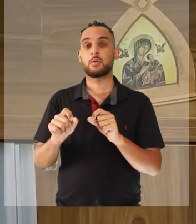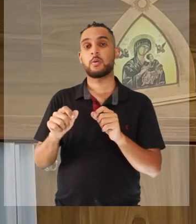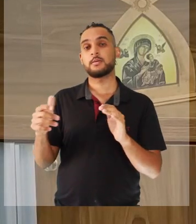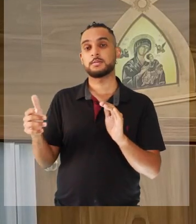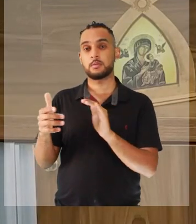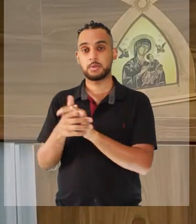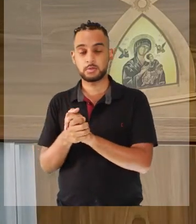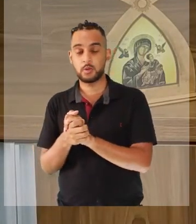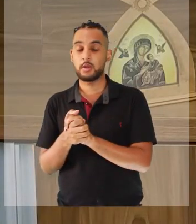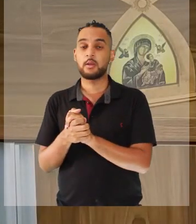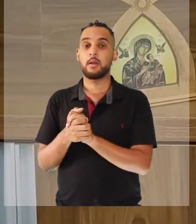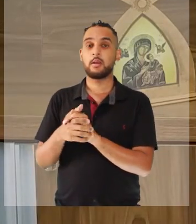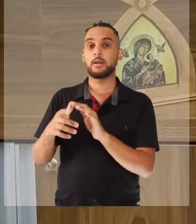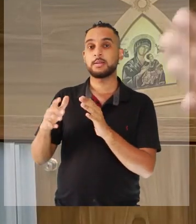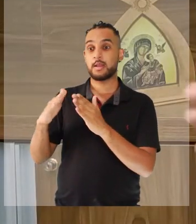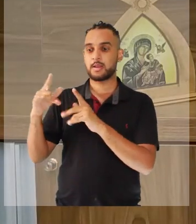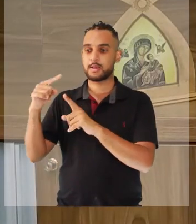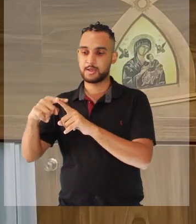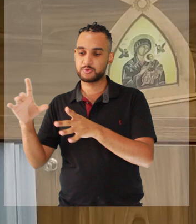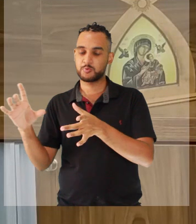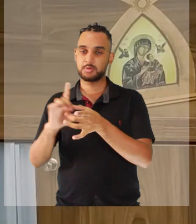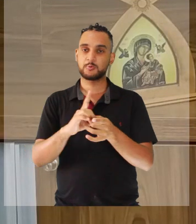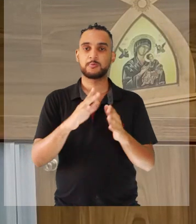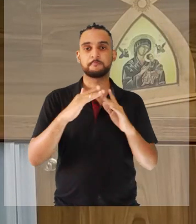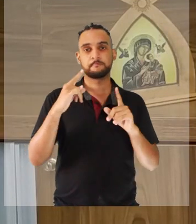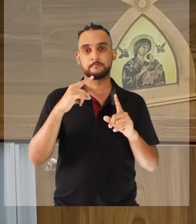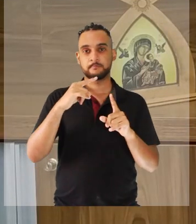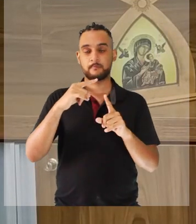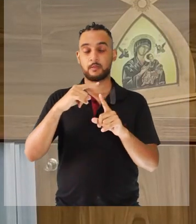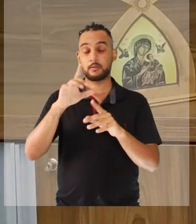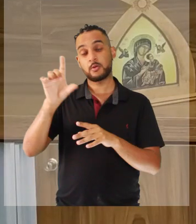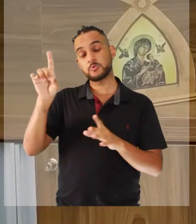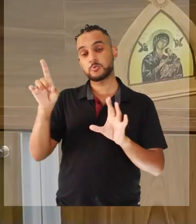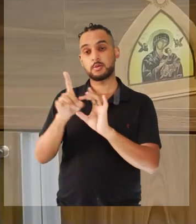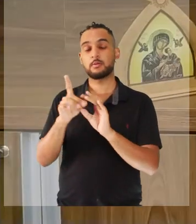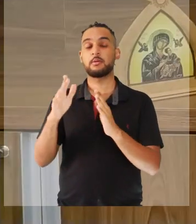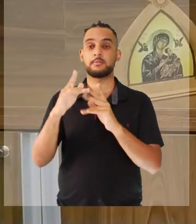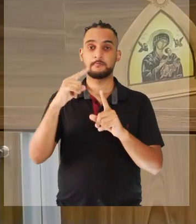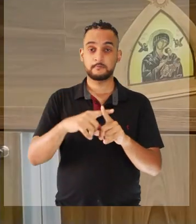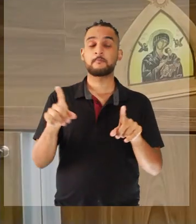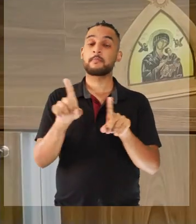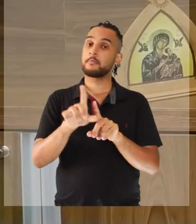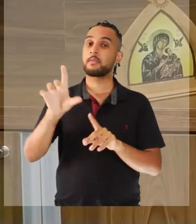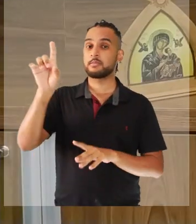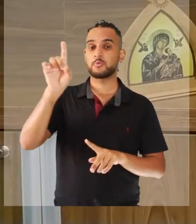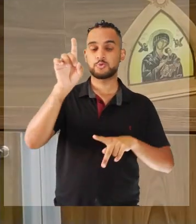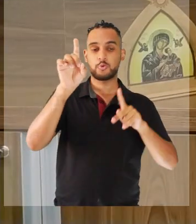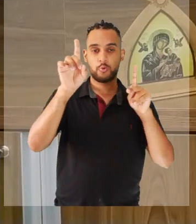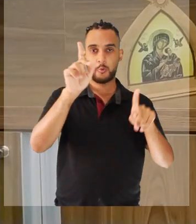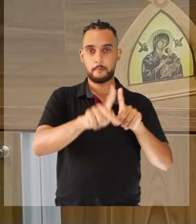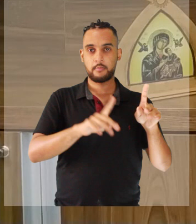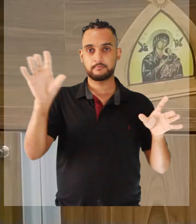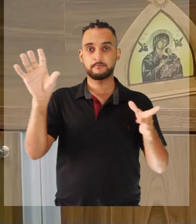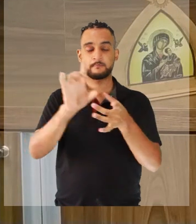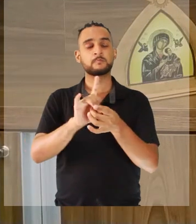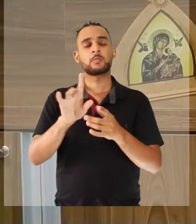as núpcias do Cordeiro, a Bíblia inteira está recheada do amor matrimonial. A própria aliança entre Deus